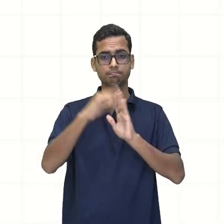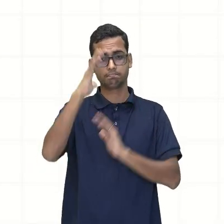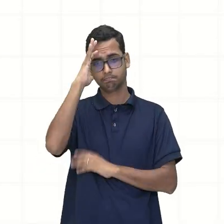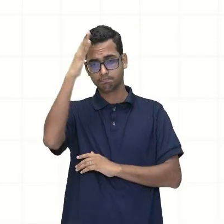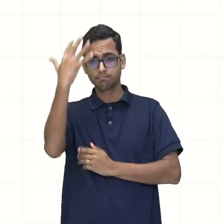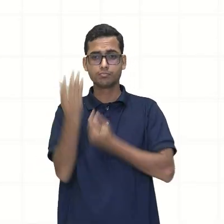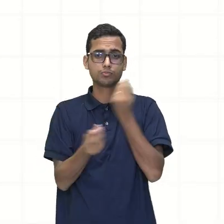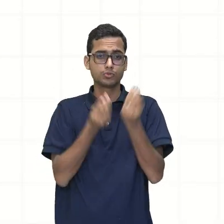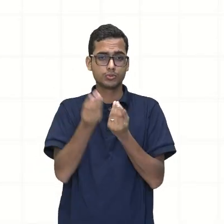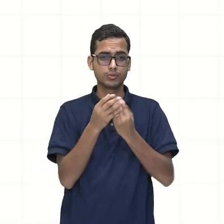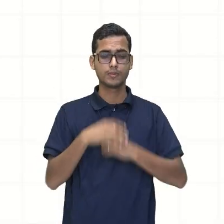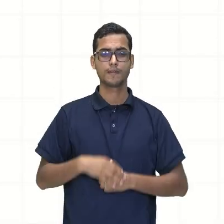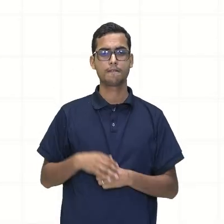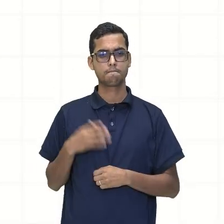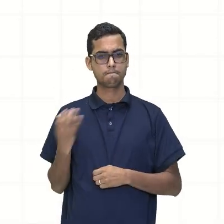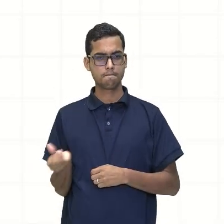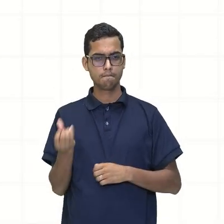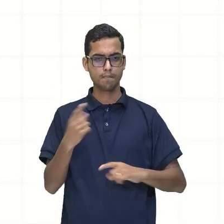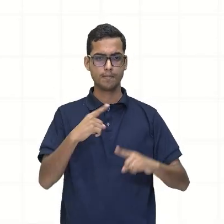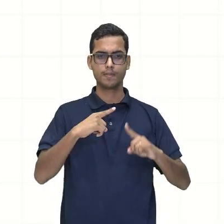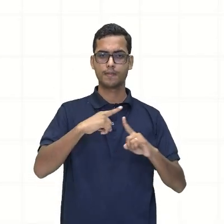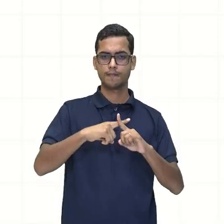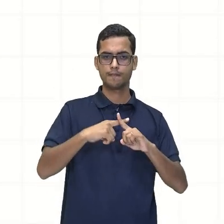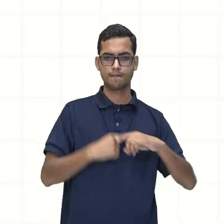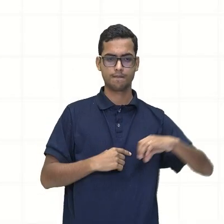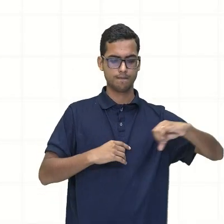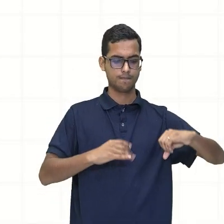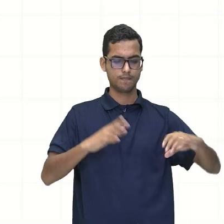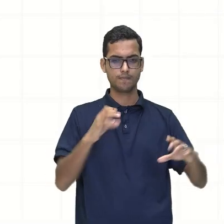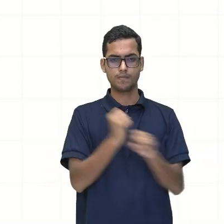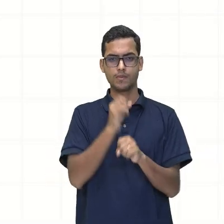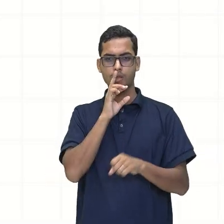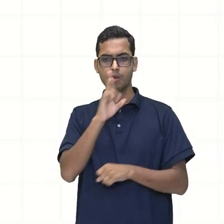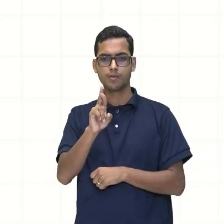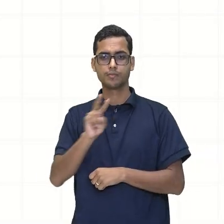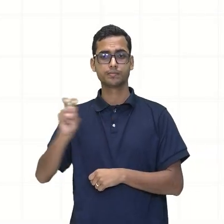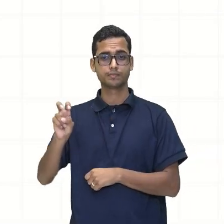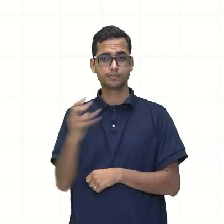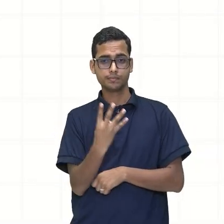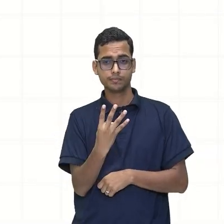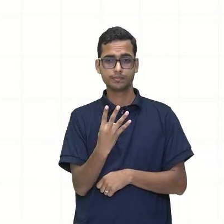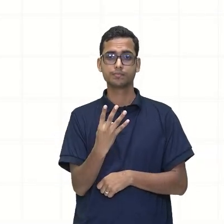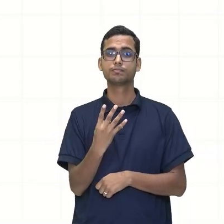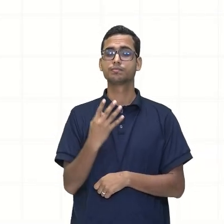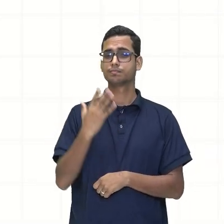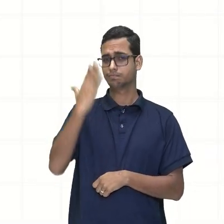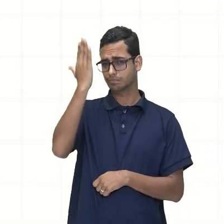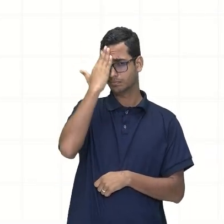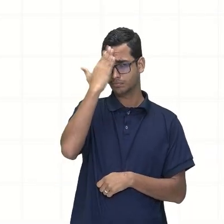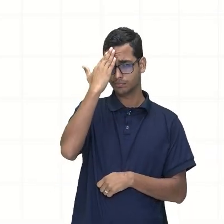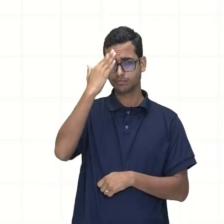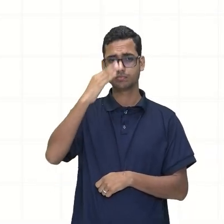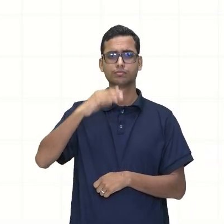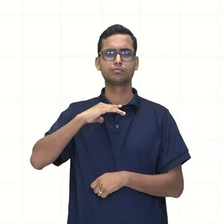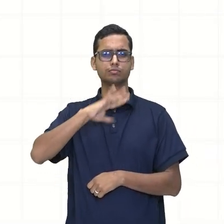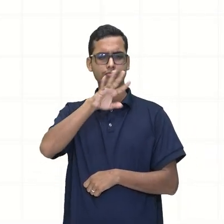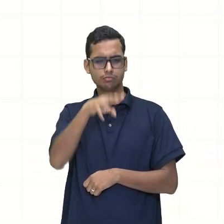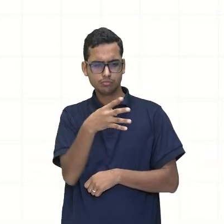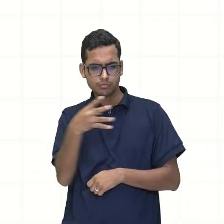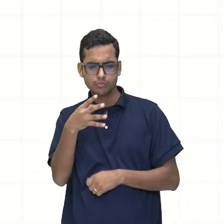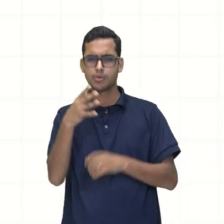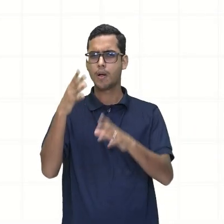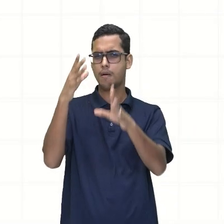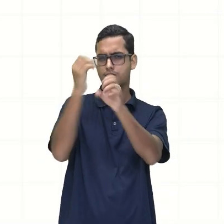que 6 vezes 9, 54, né? É importante saber a tabuada, né? Para não perder tempo na